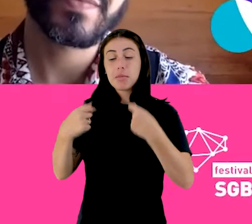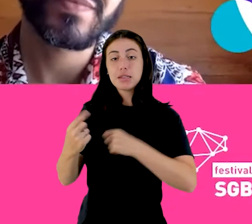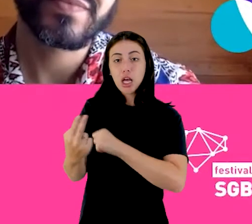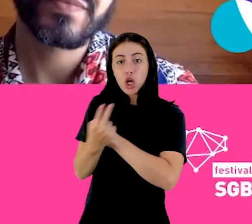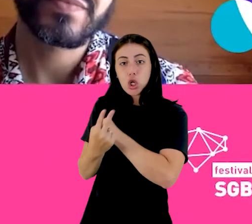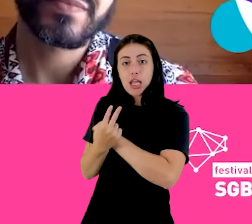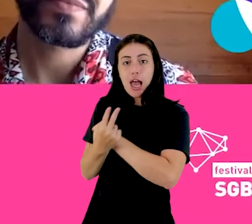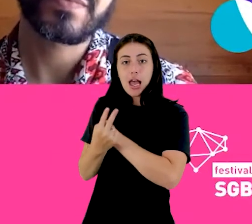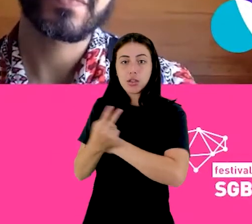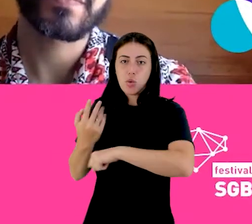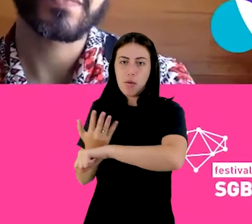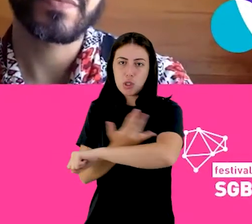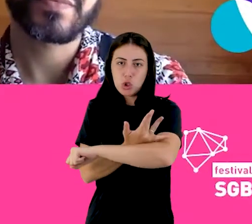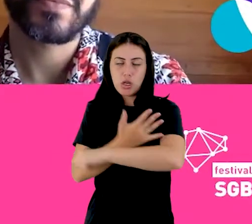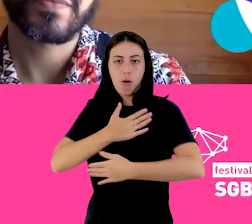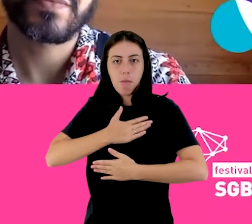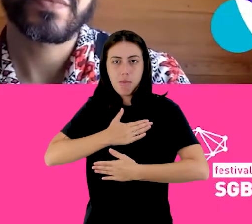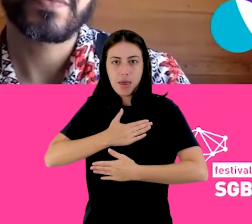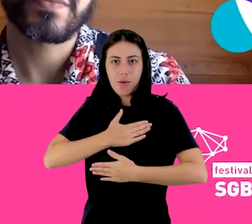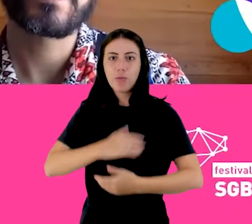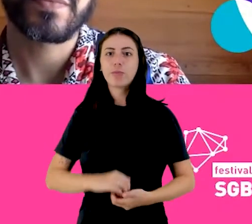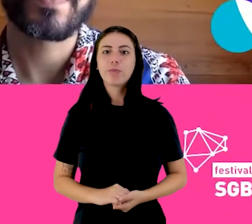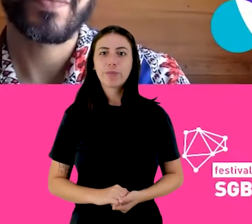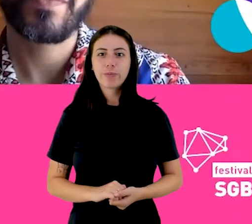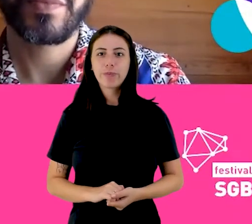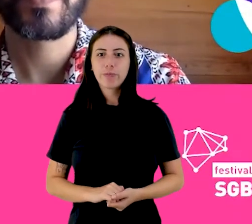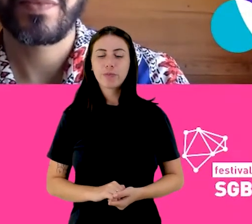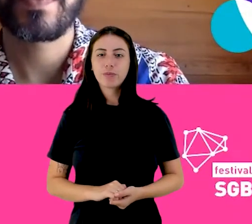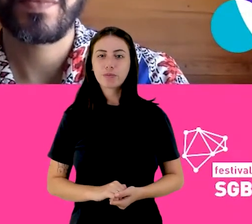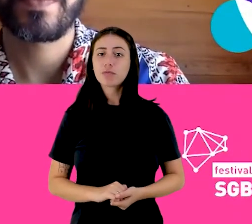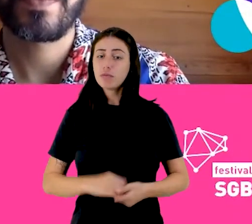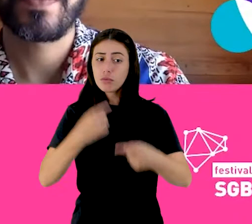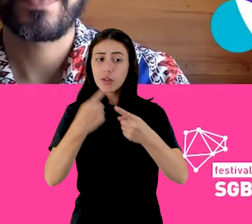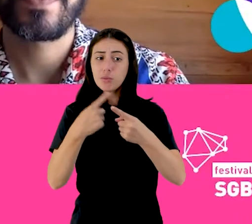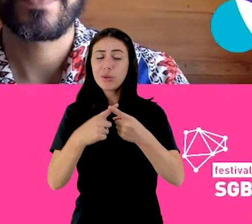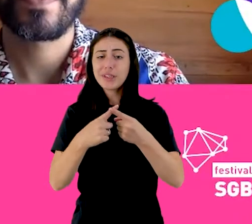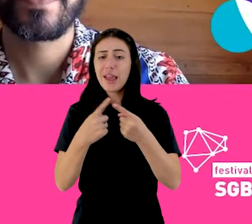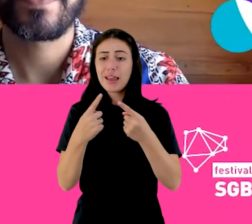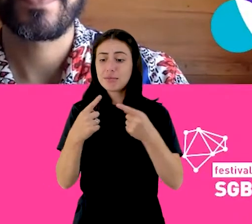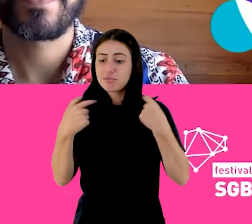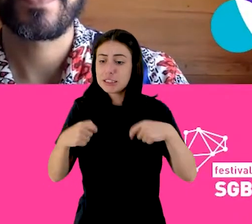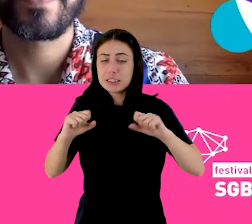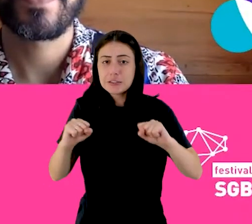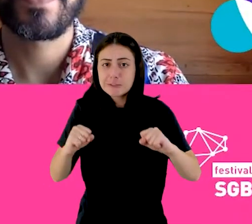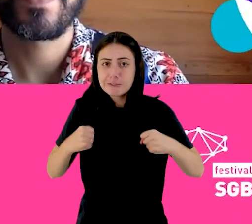na toada no que está desenhado e na equipe que está ali, acredito, porque sempre dá certo,